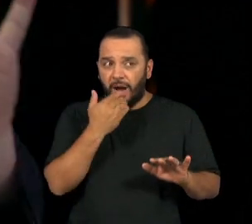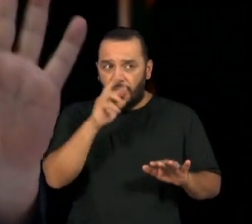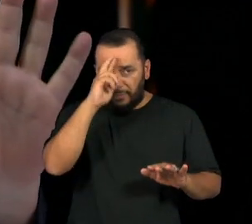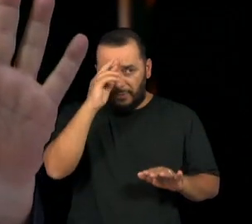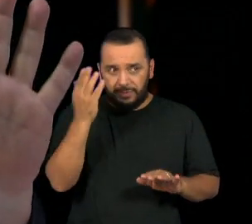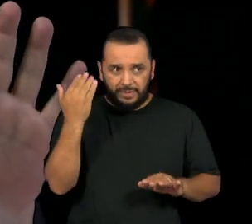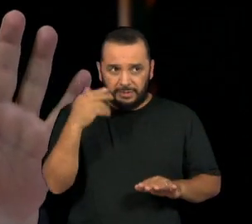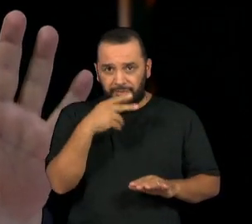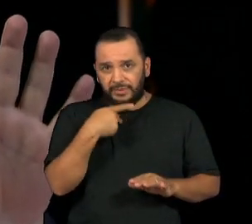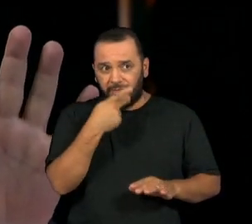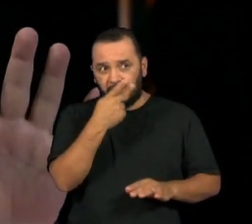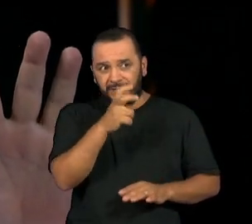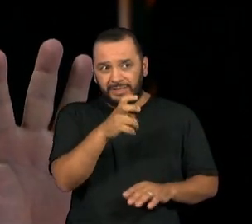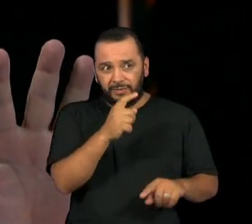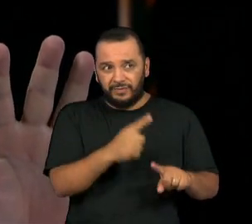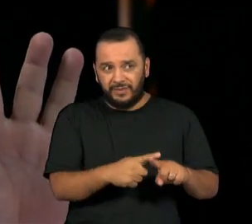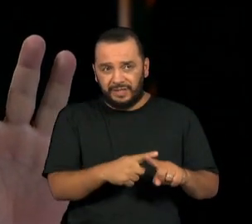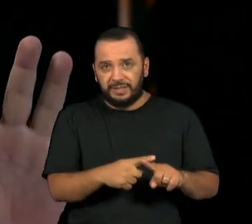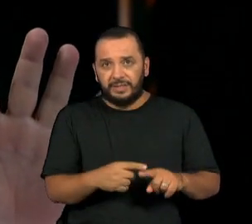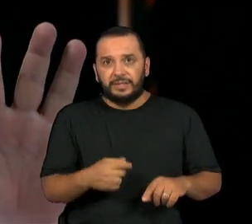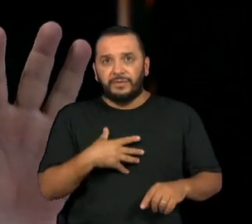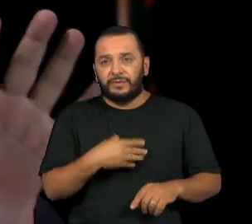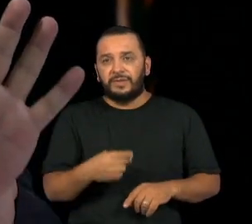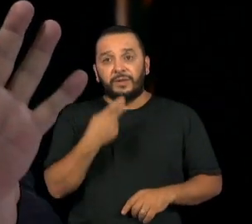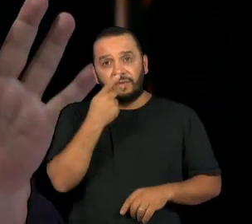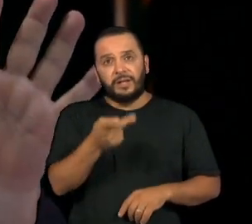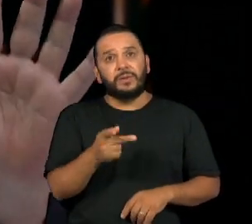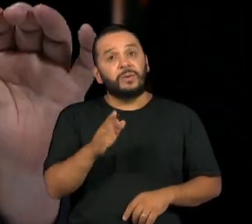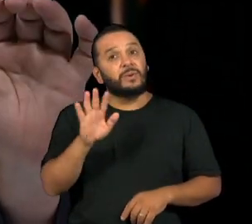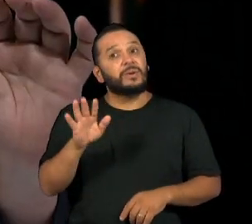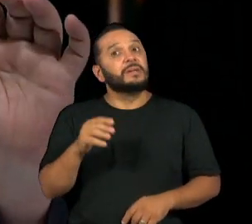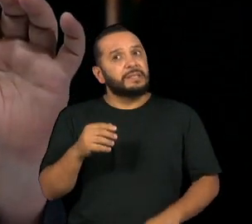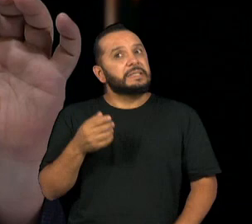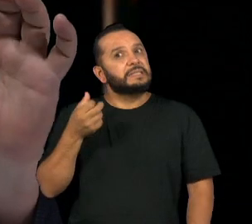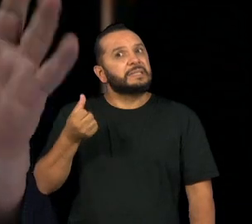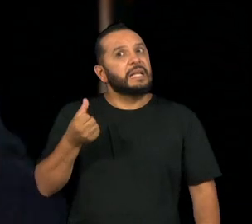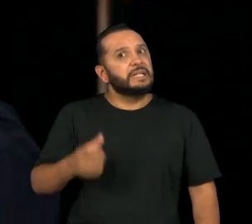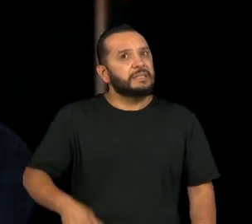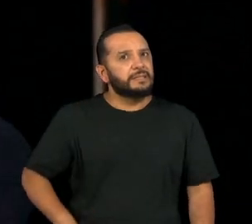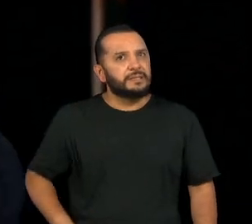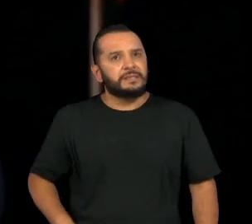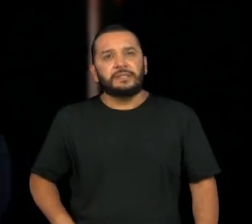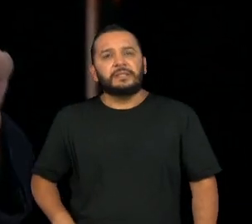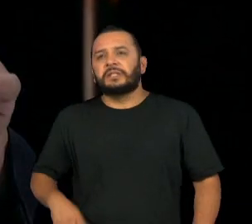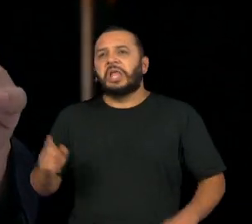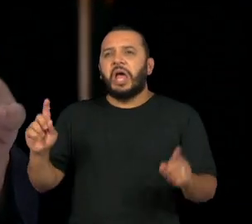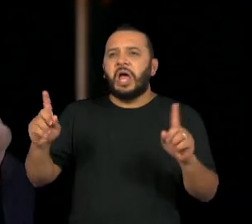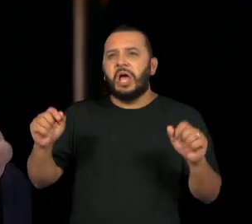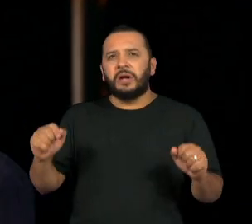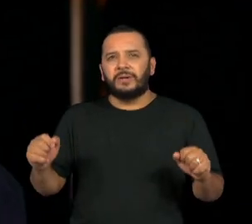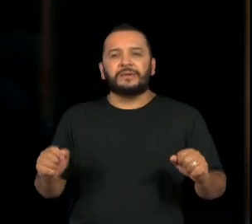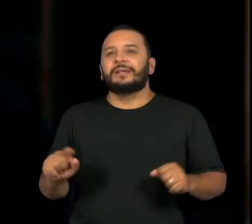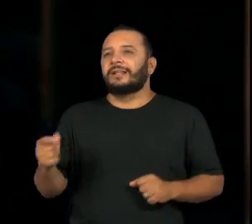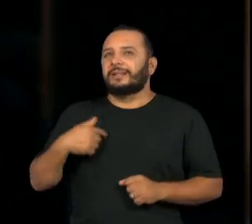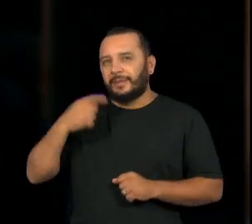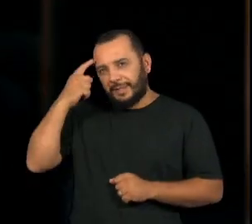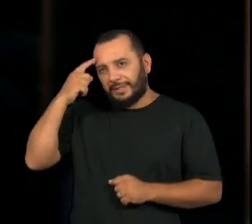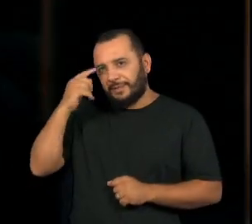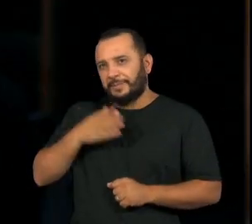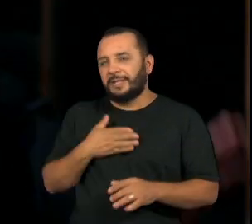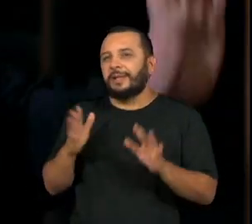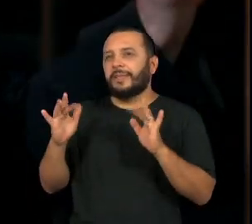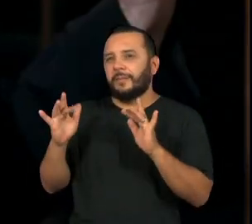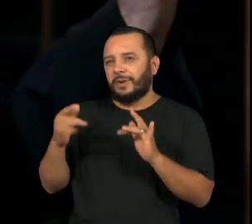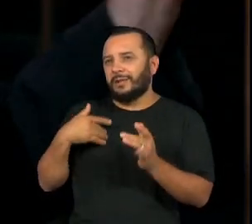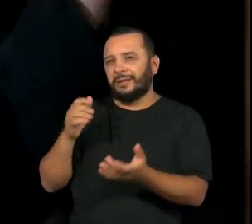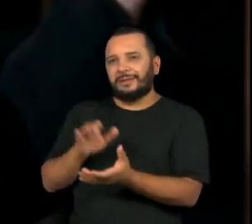quando você falou isso, o seu filho falou, papai, são 6. Aí ele... Não, é que ele está considerando a minha namorada atual como